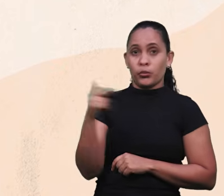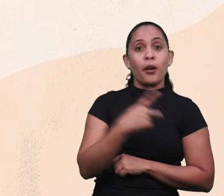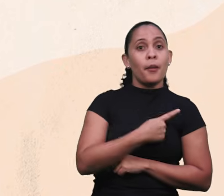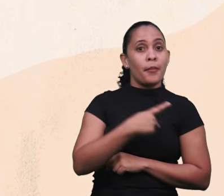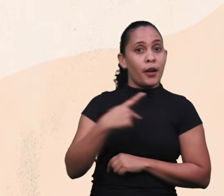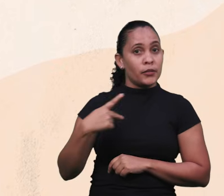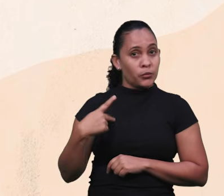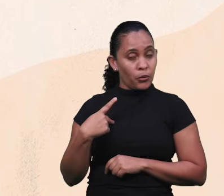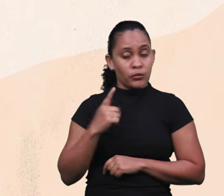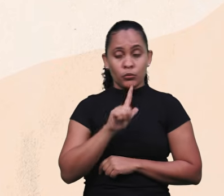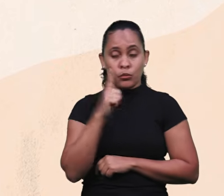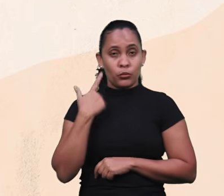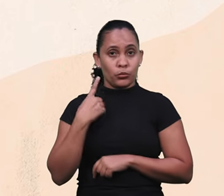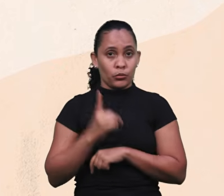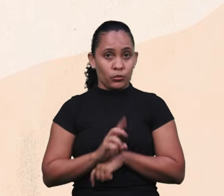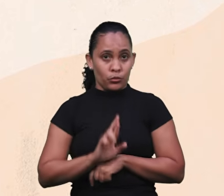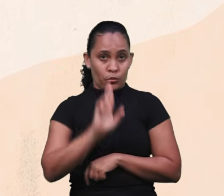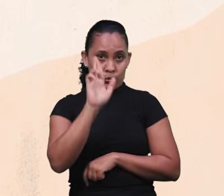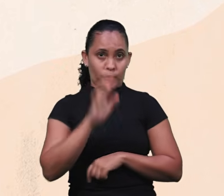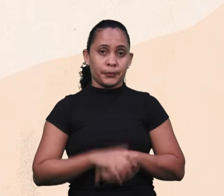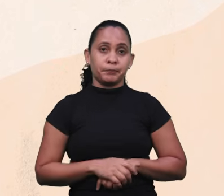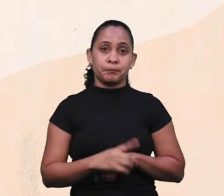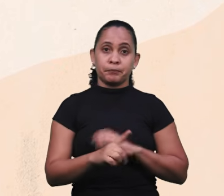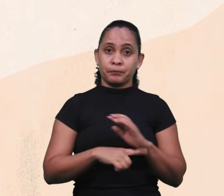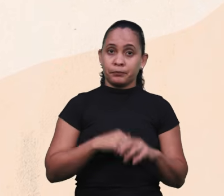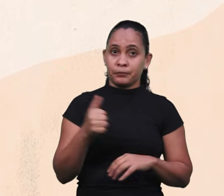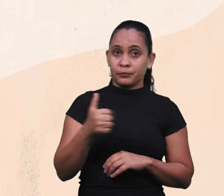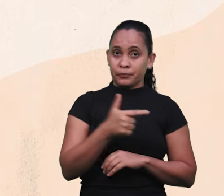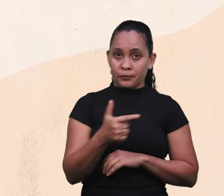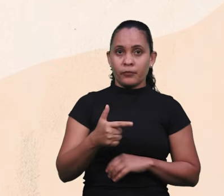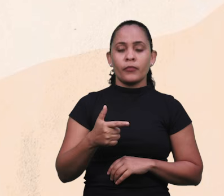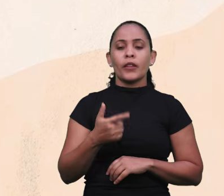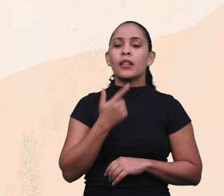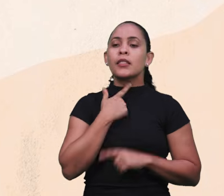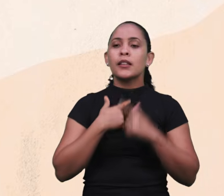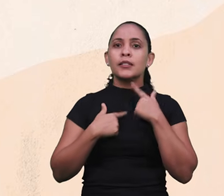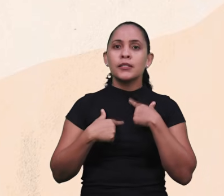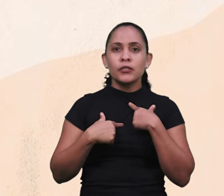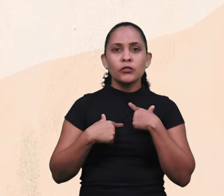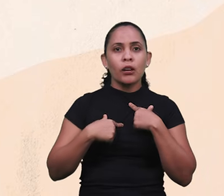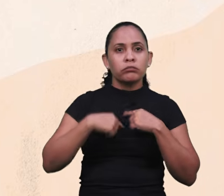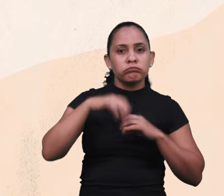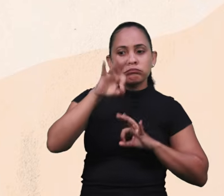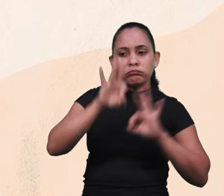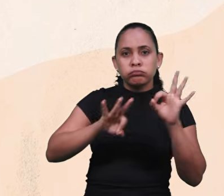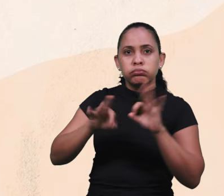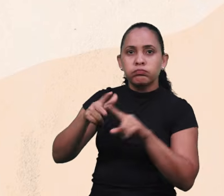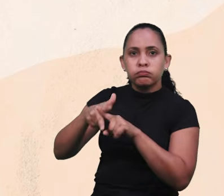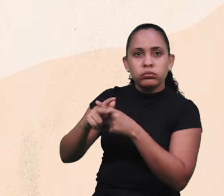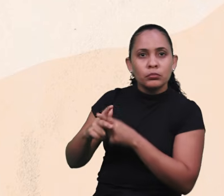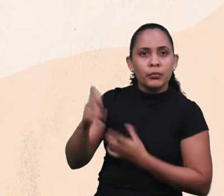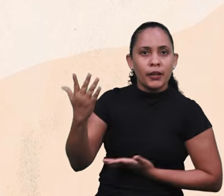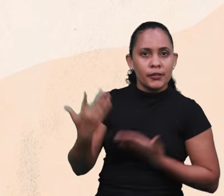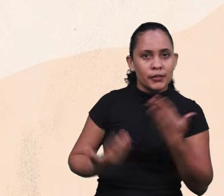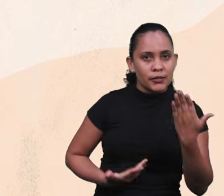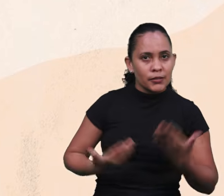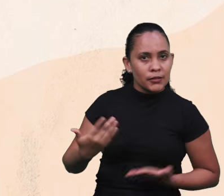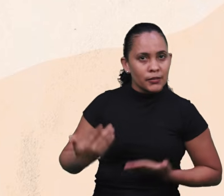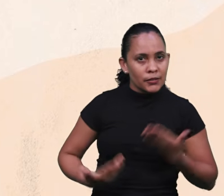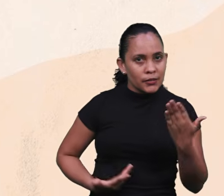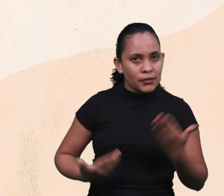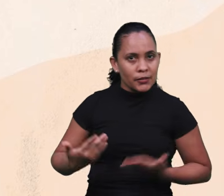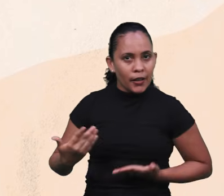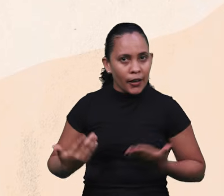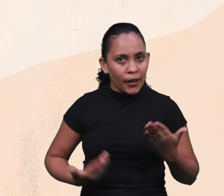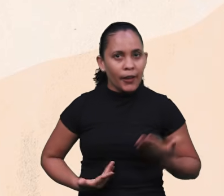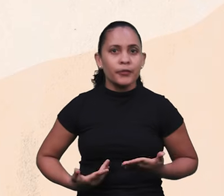para pastores e doutores. O versículo 12 fala assim: querendo o aperfeiçoamento dos santos Isso. para a obra do ministério, para